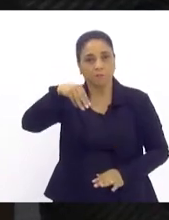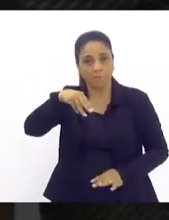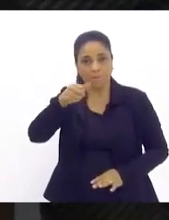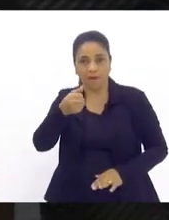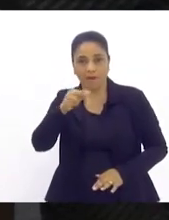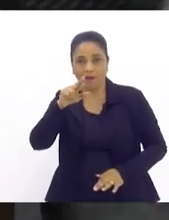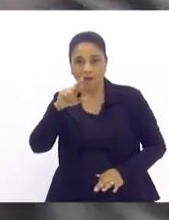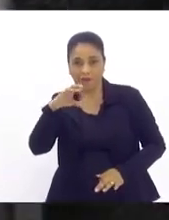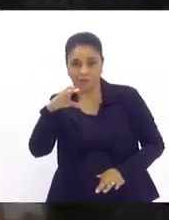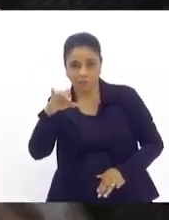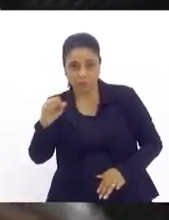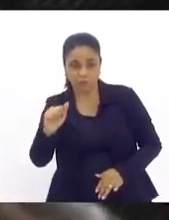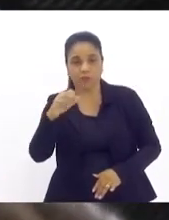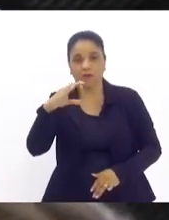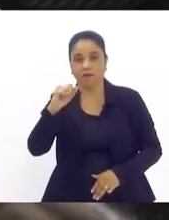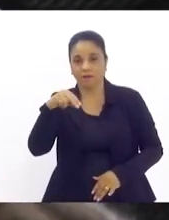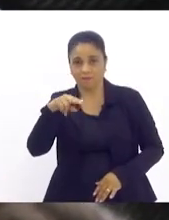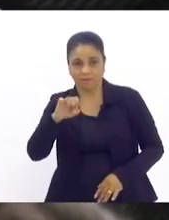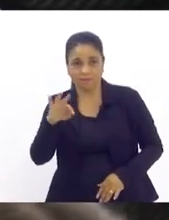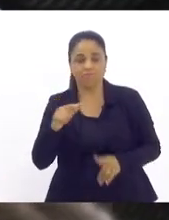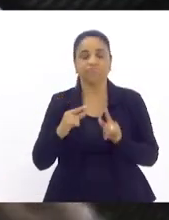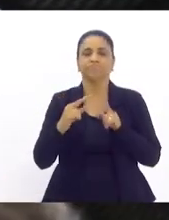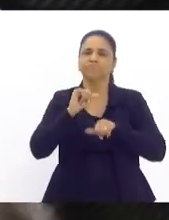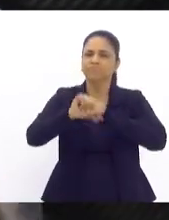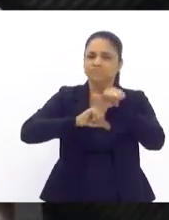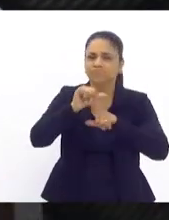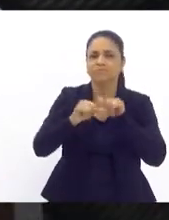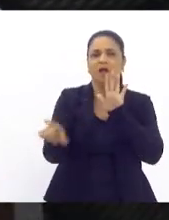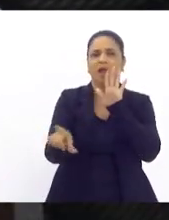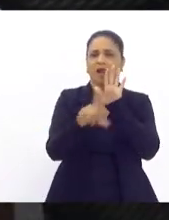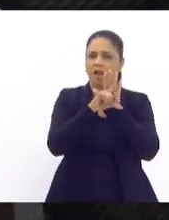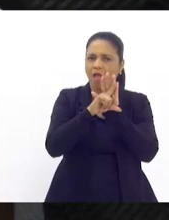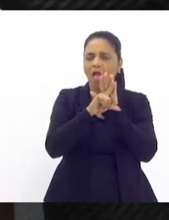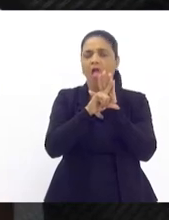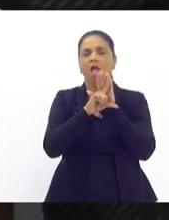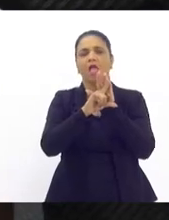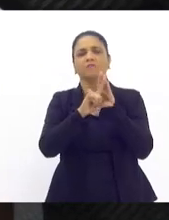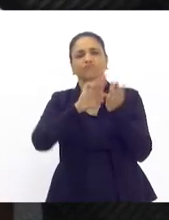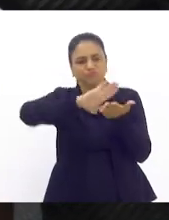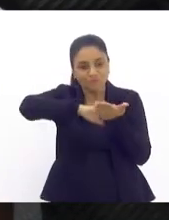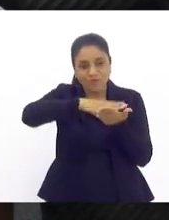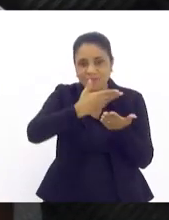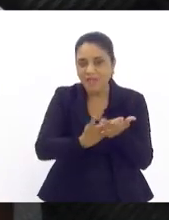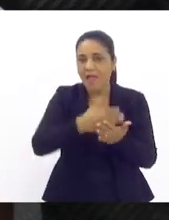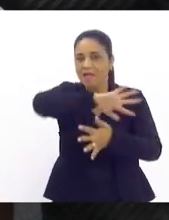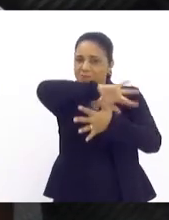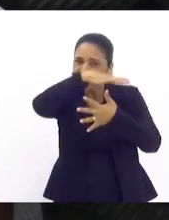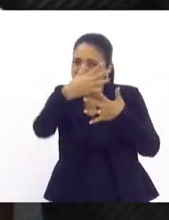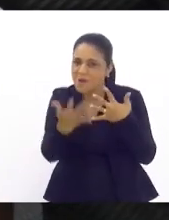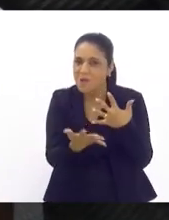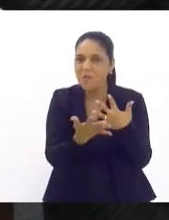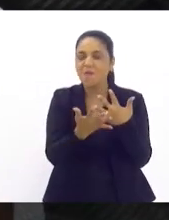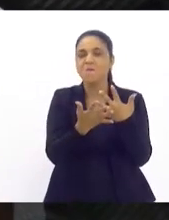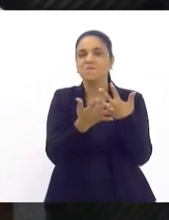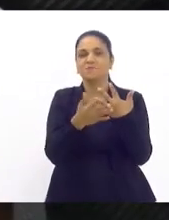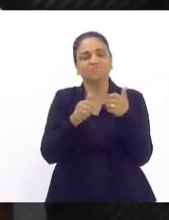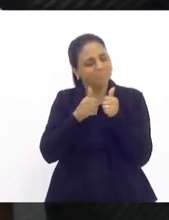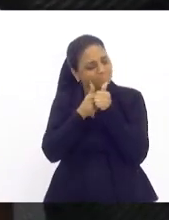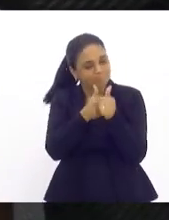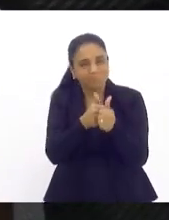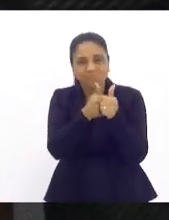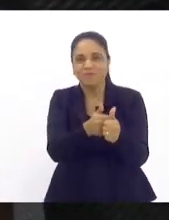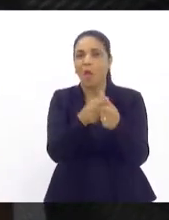Canella, que altera a lei para dispor sobre o direito à presença de um intérprete de língua brasileira de sinais, Libras, para acompanhar a